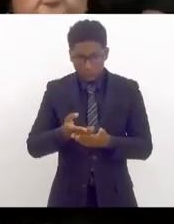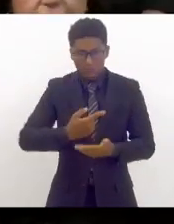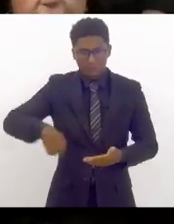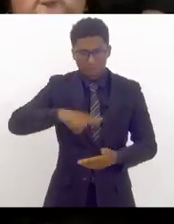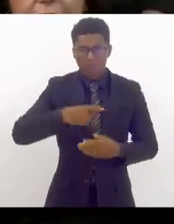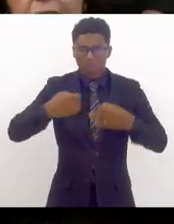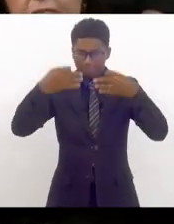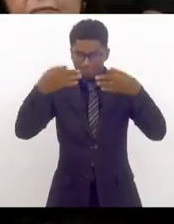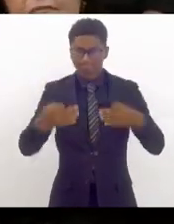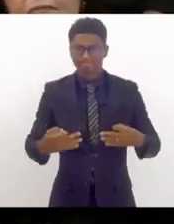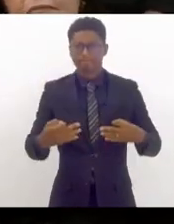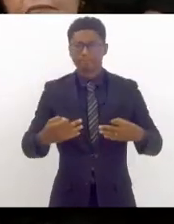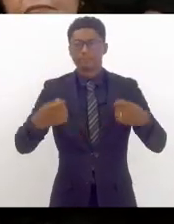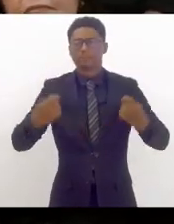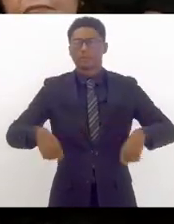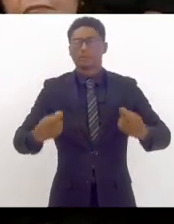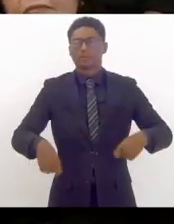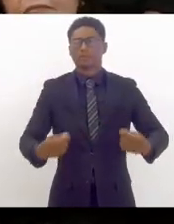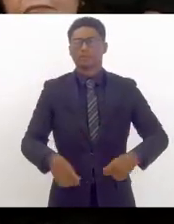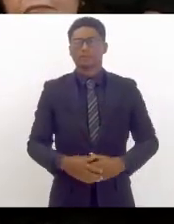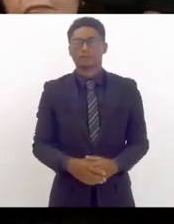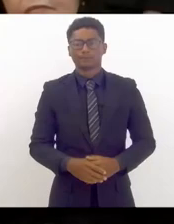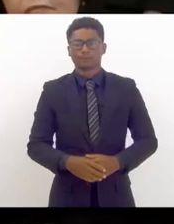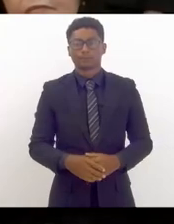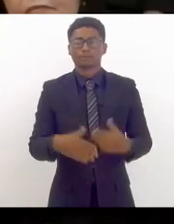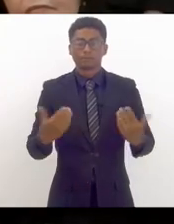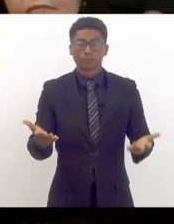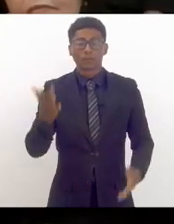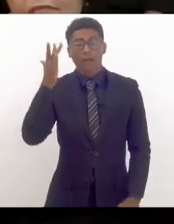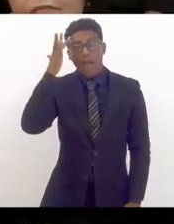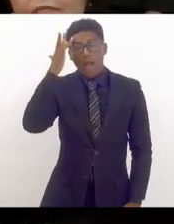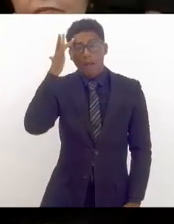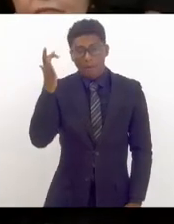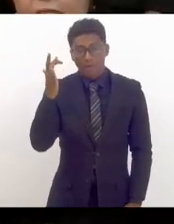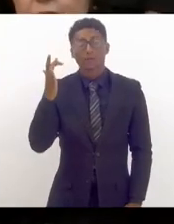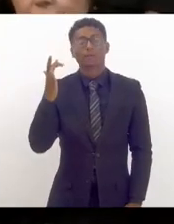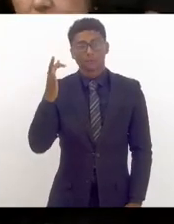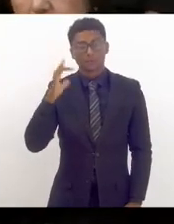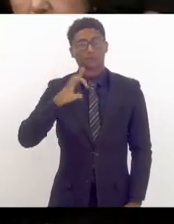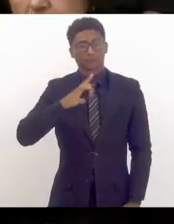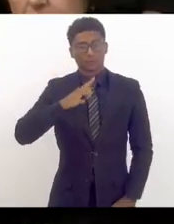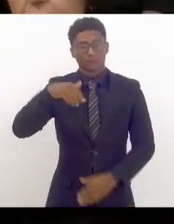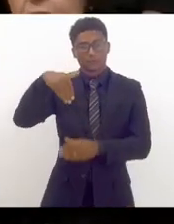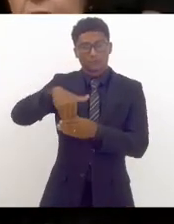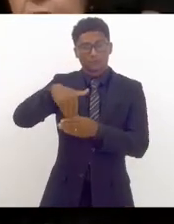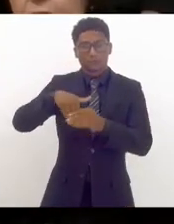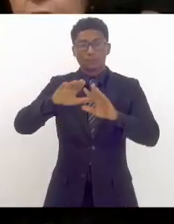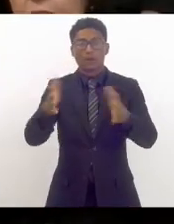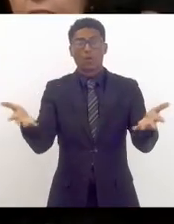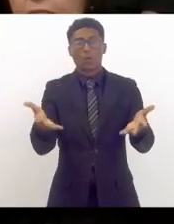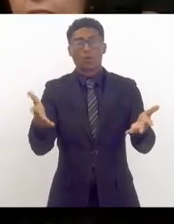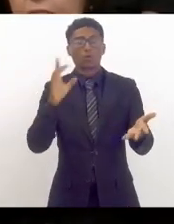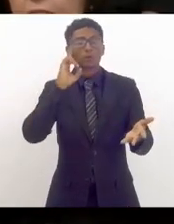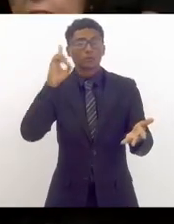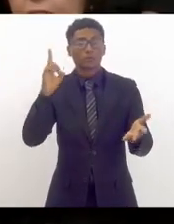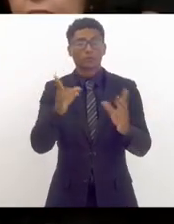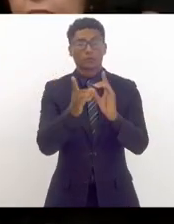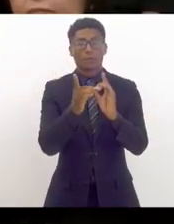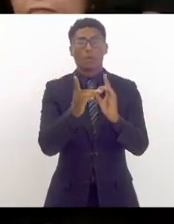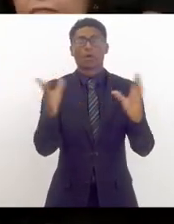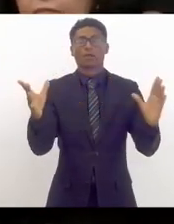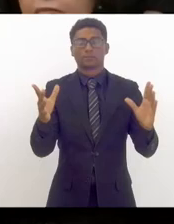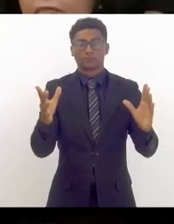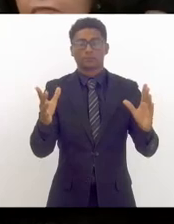pode perder de vista. Como eu disse, amanhã é um dia de disputa, mas hoje é o dia da democracia. É o dia de exaltar